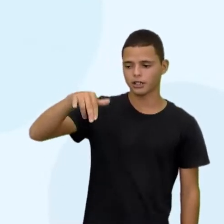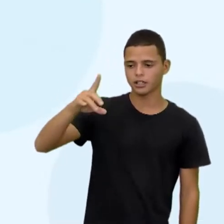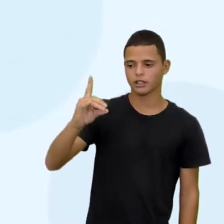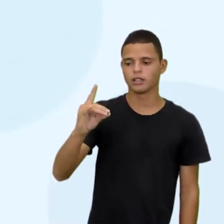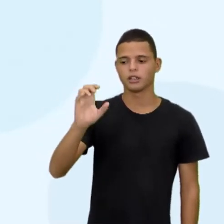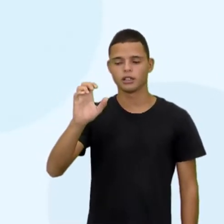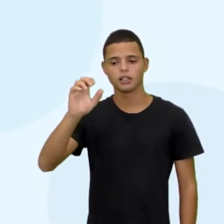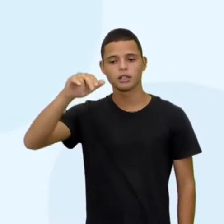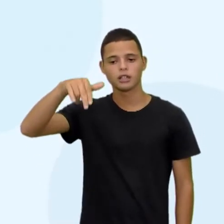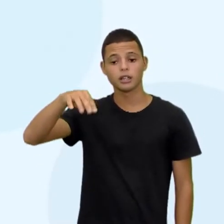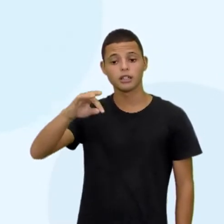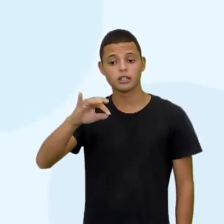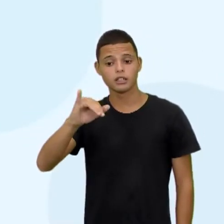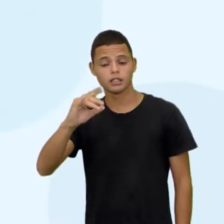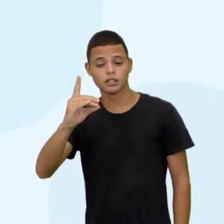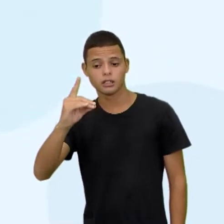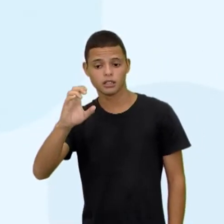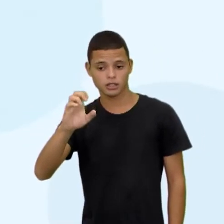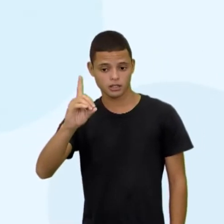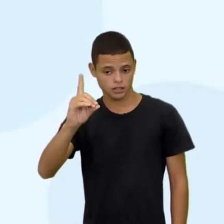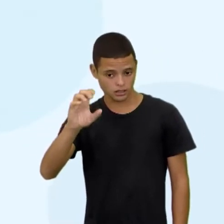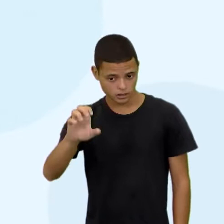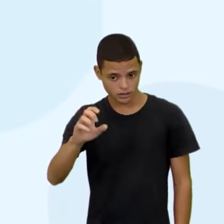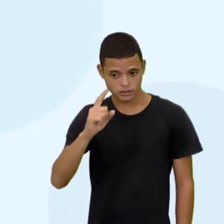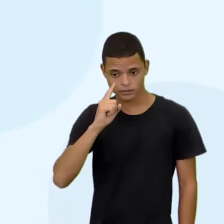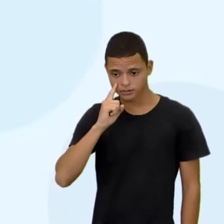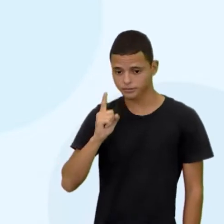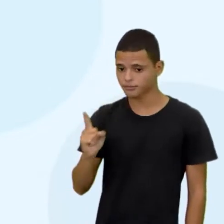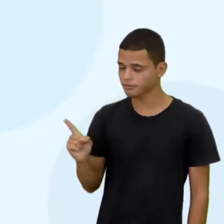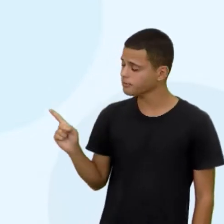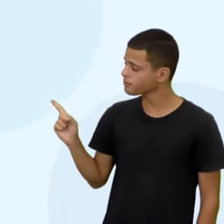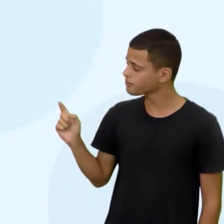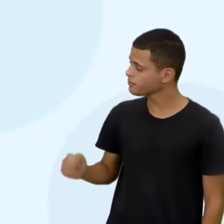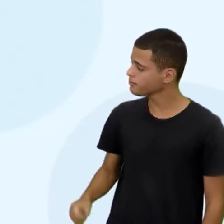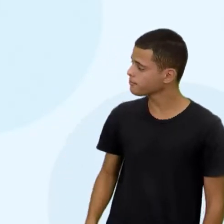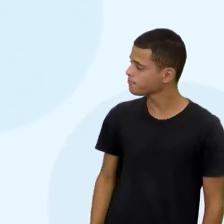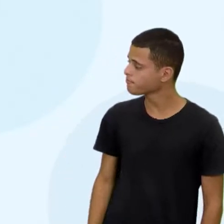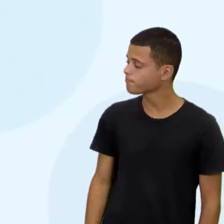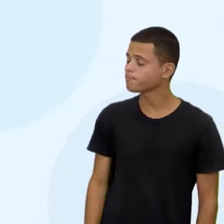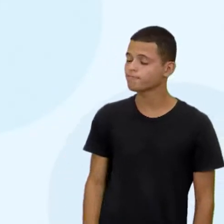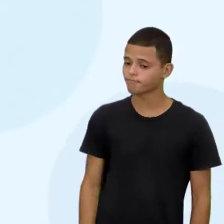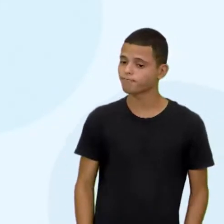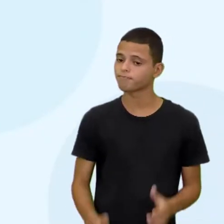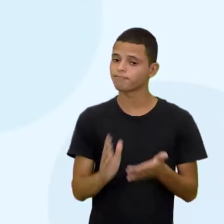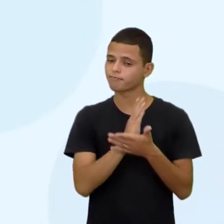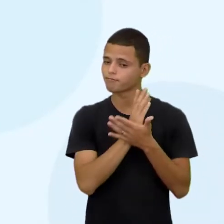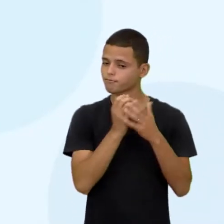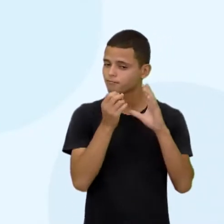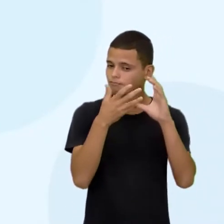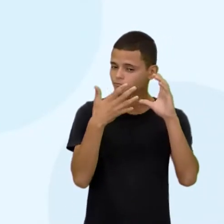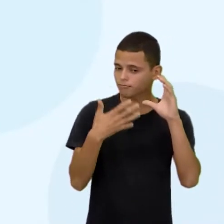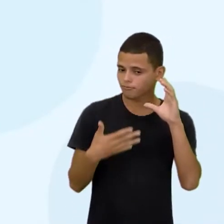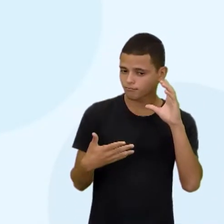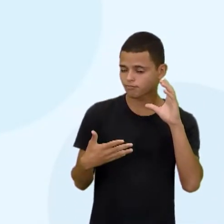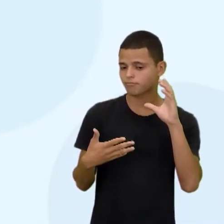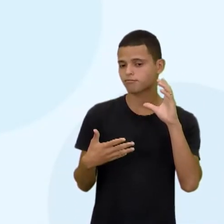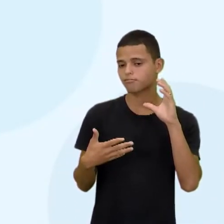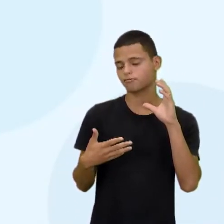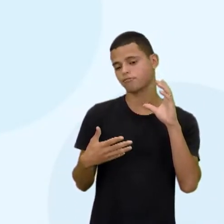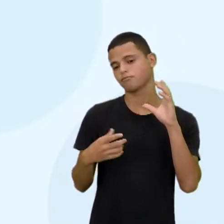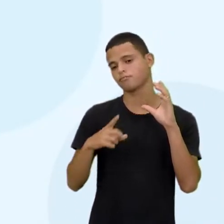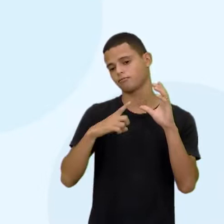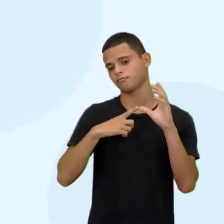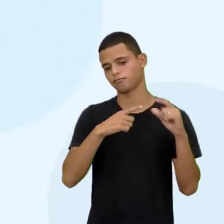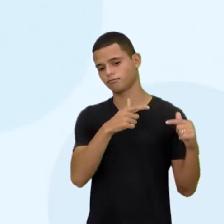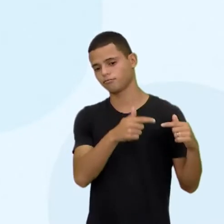Ambos possuem aspectos simbólicos, ó, tá faltando um Czinho ali, aspectos simbólicos, posto que carregam a